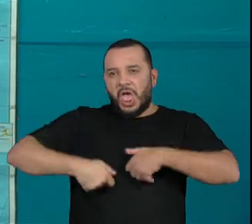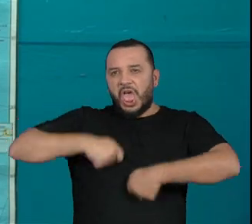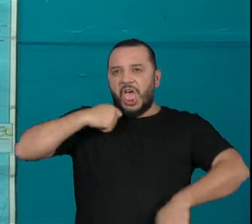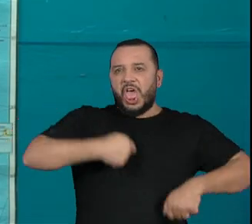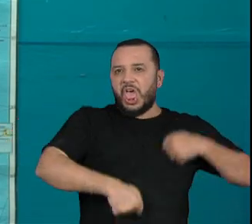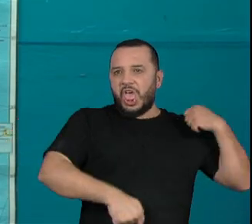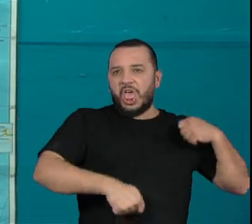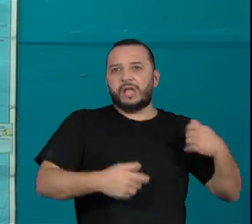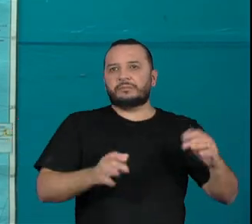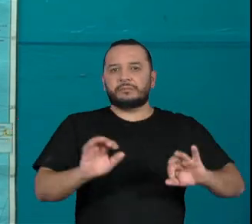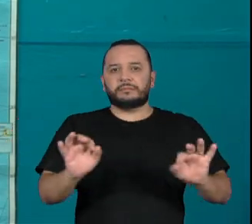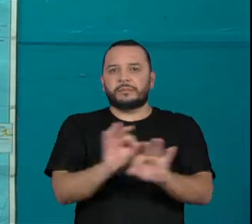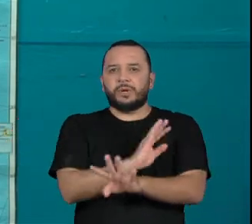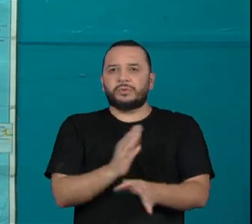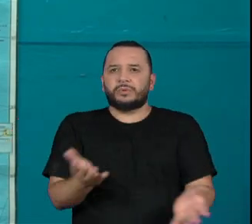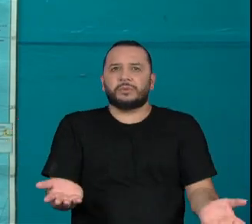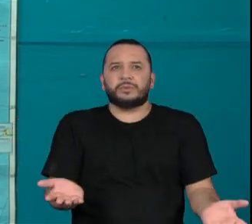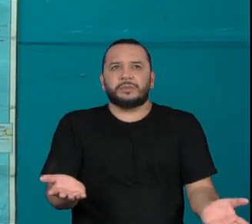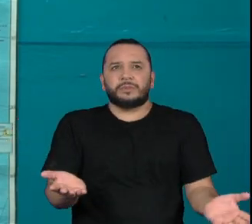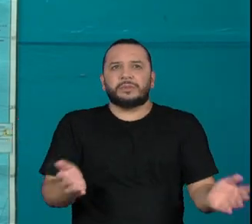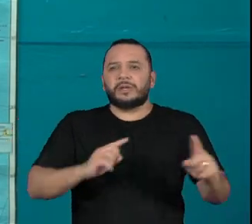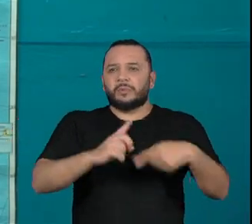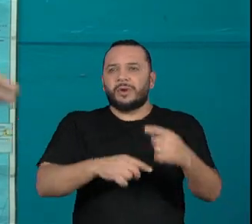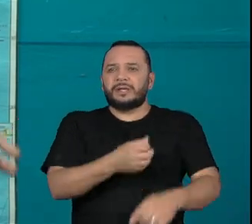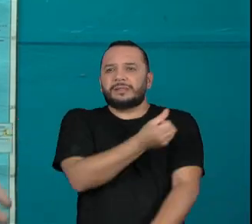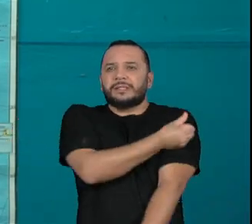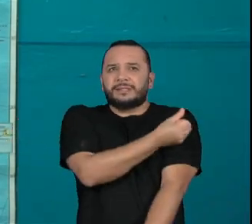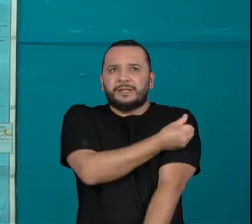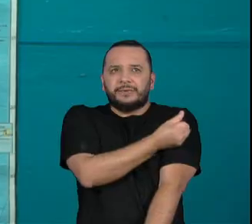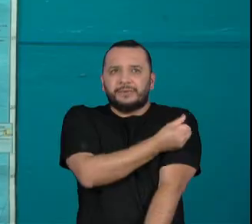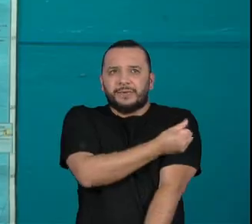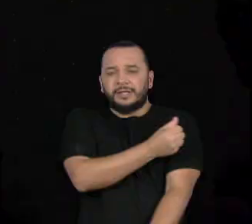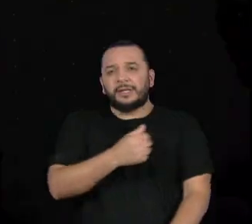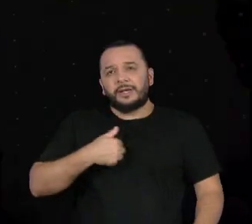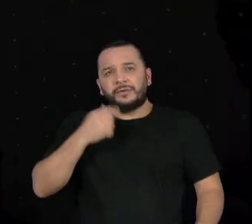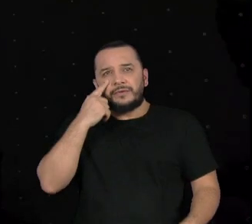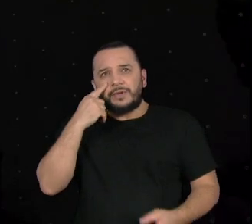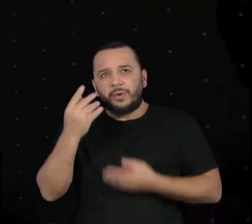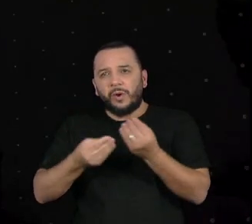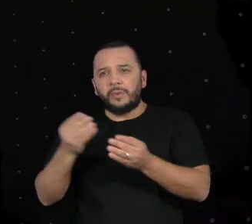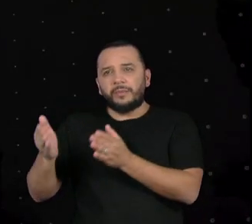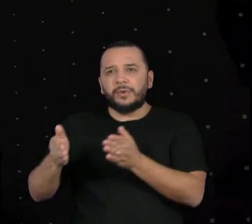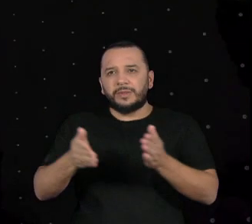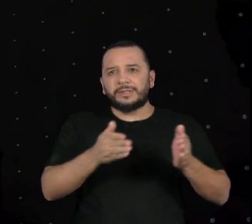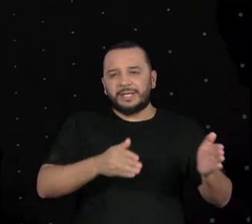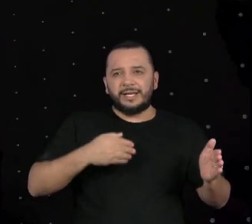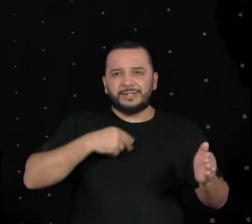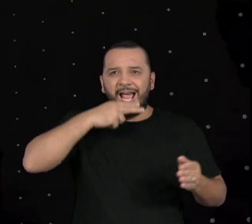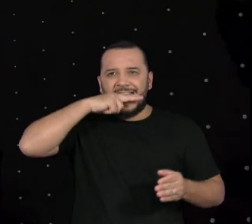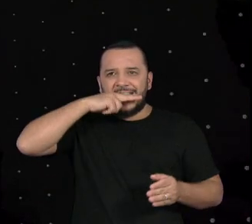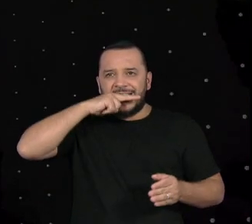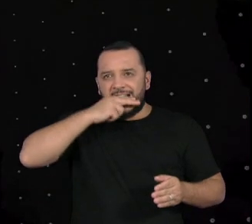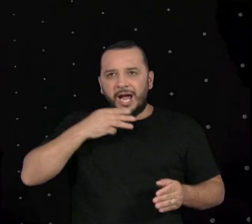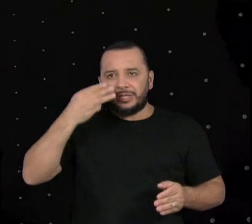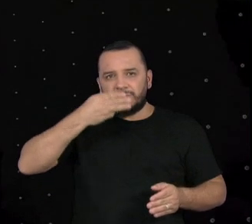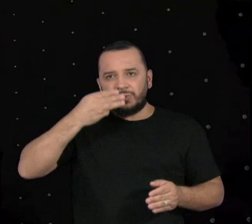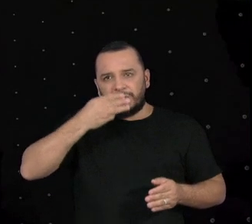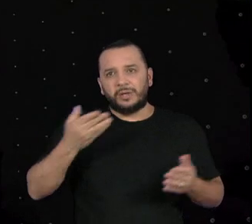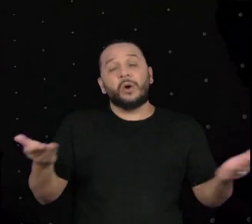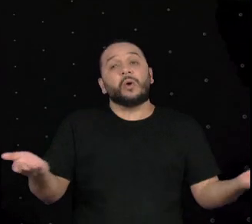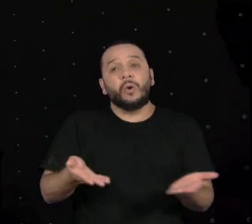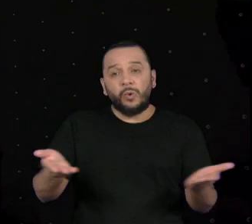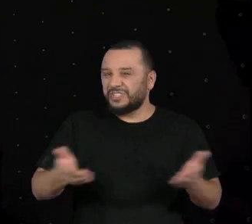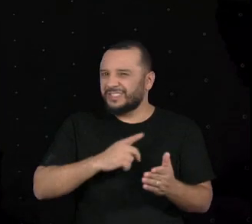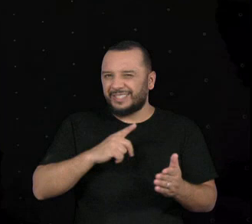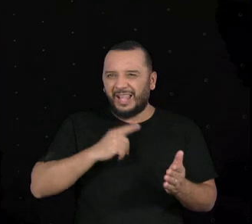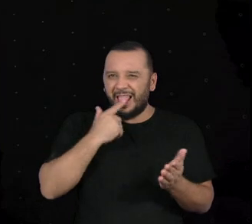e ponto. E na 6ª série eu via lá o ciclo da cana-de-açúcar. Então hoje você tem uma literatura vasta, com autores negros